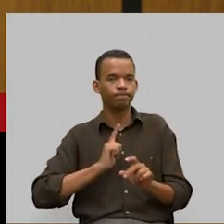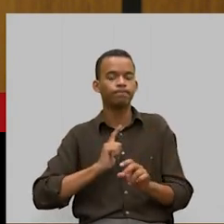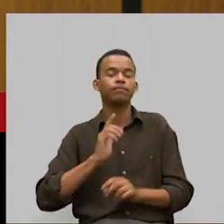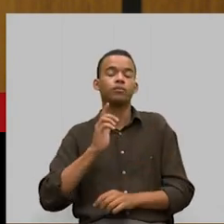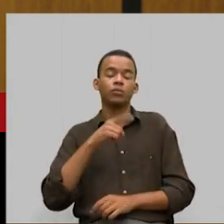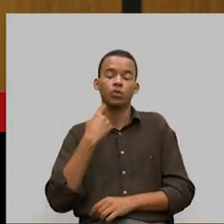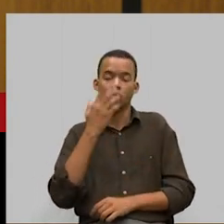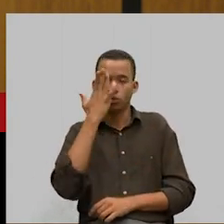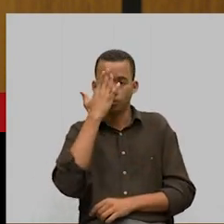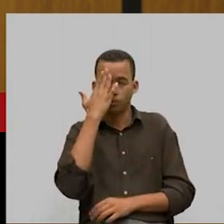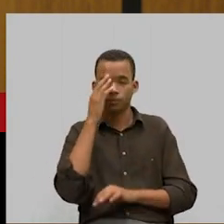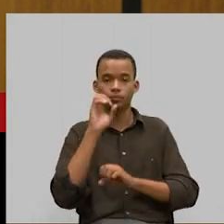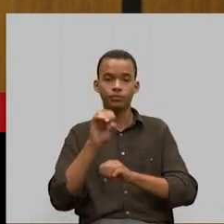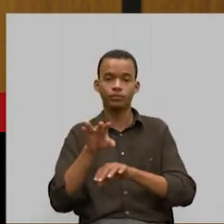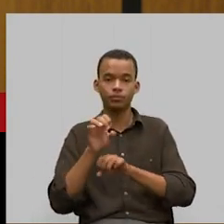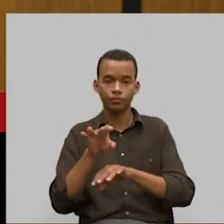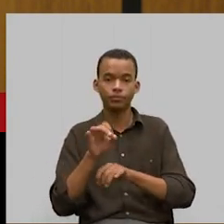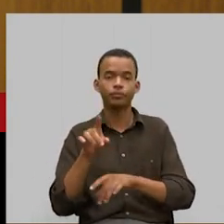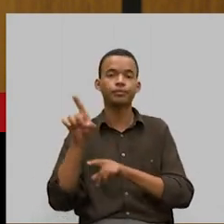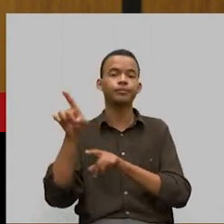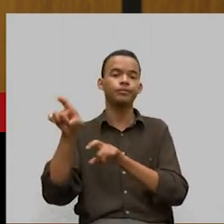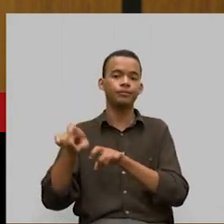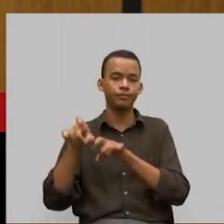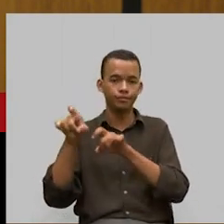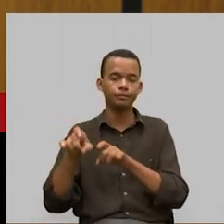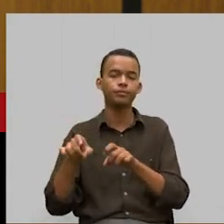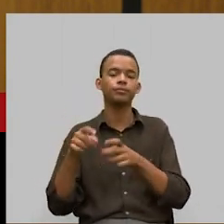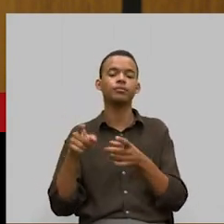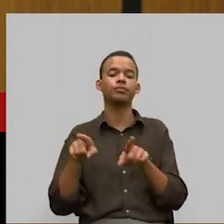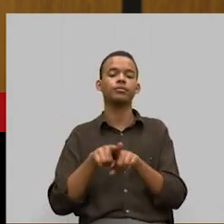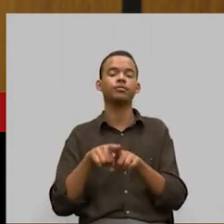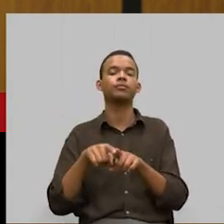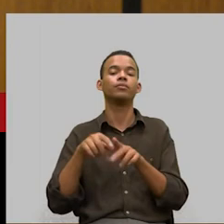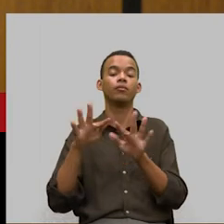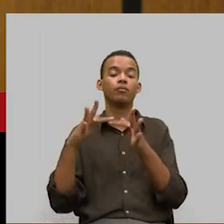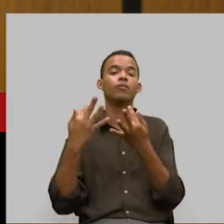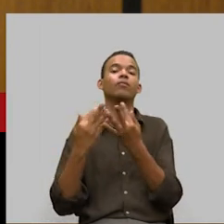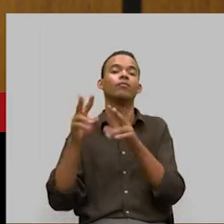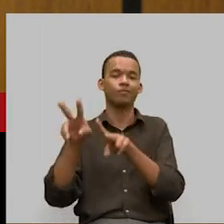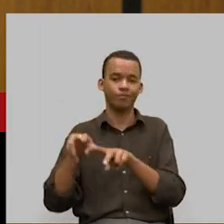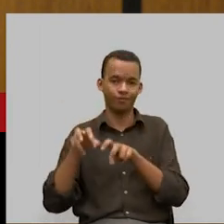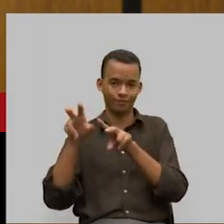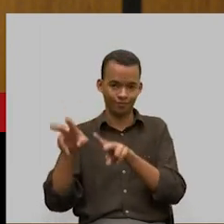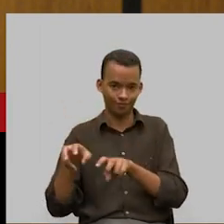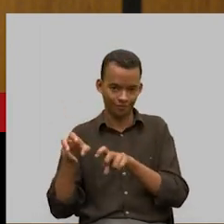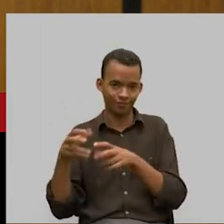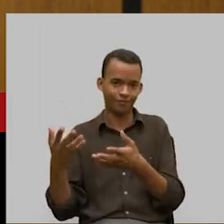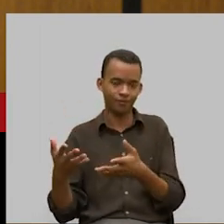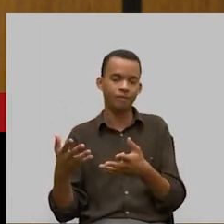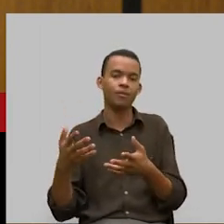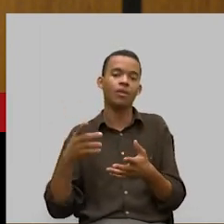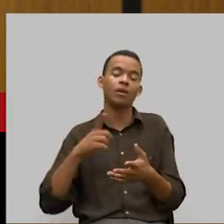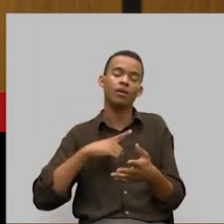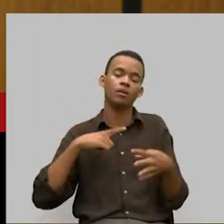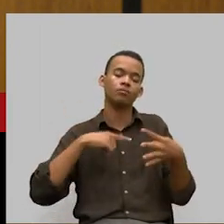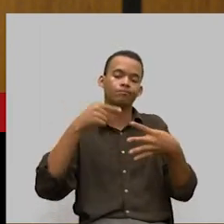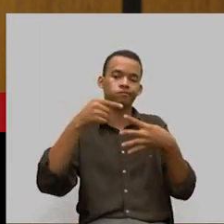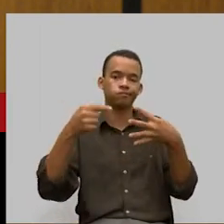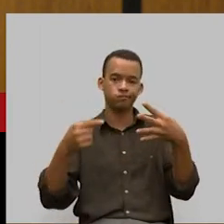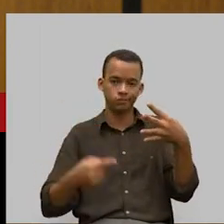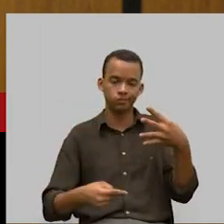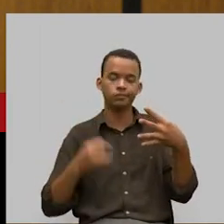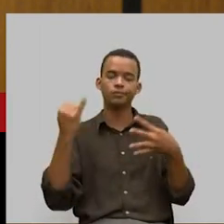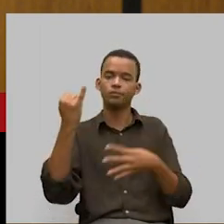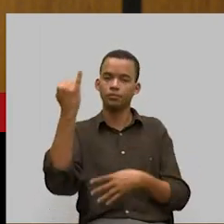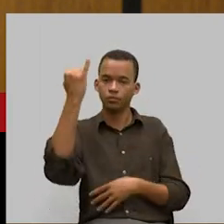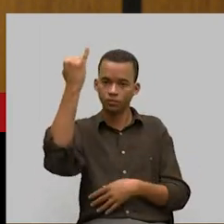educação a educação do Campo a agricultura familiar são questões muito